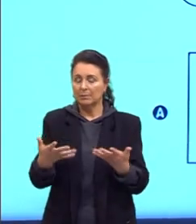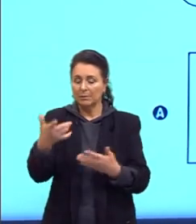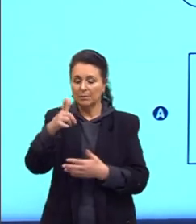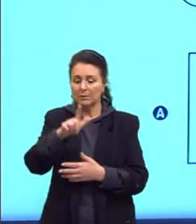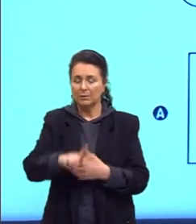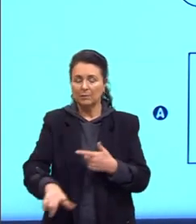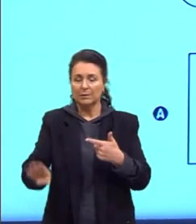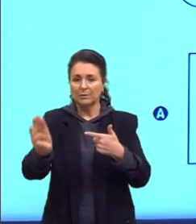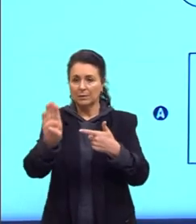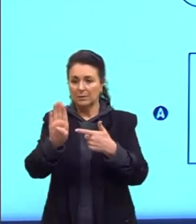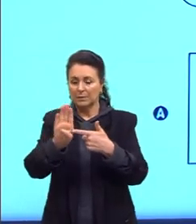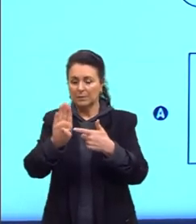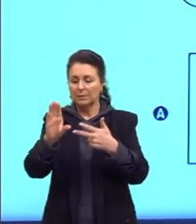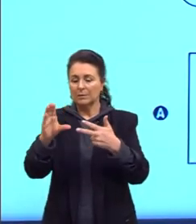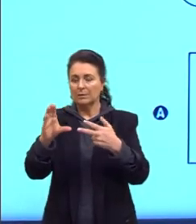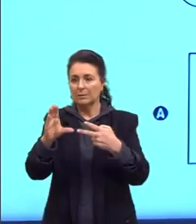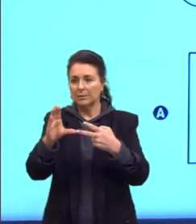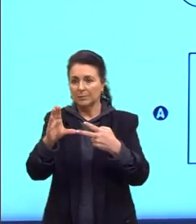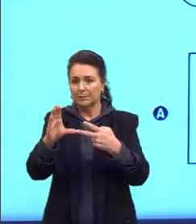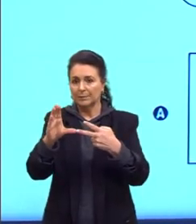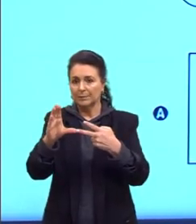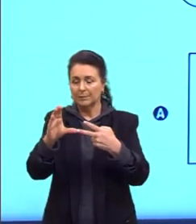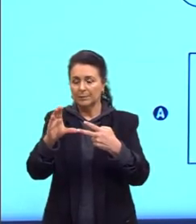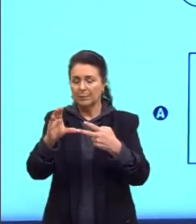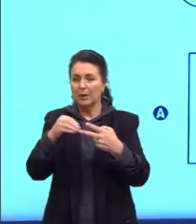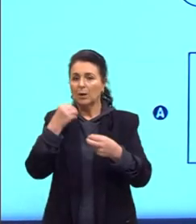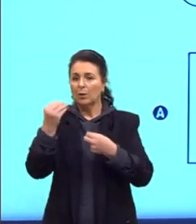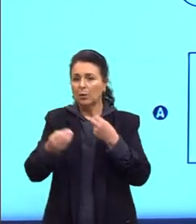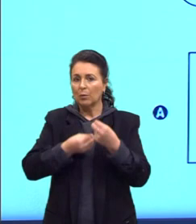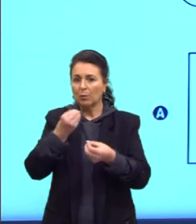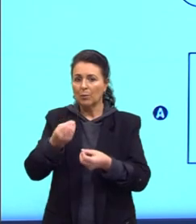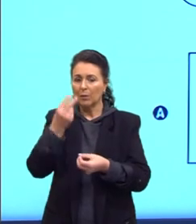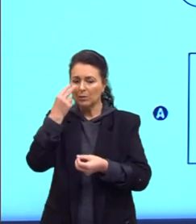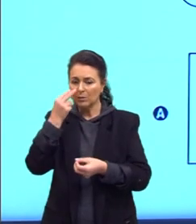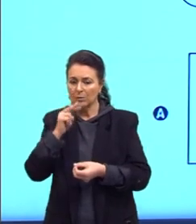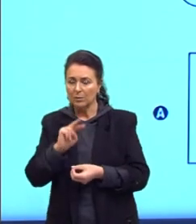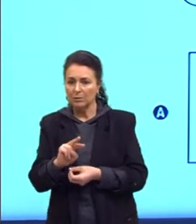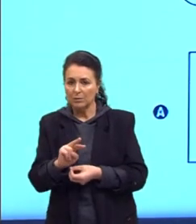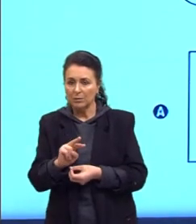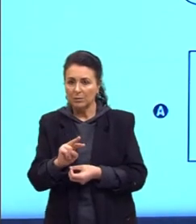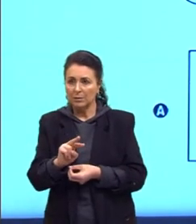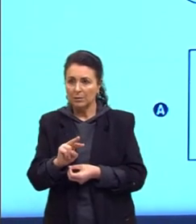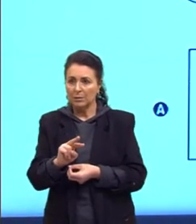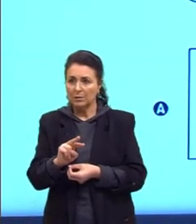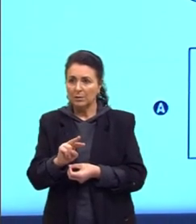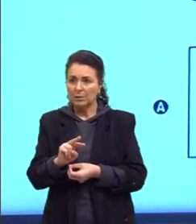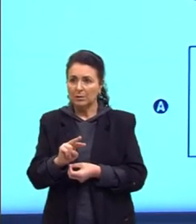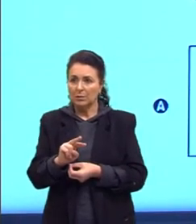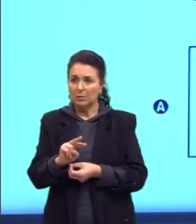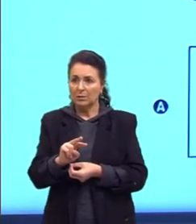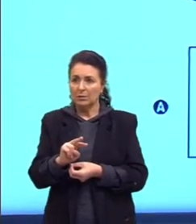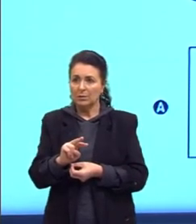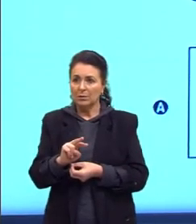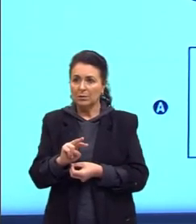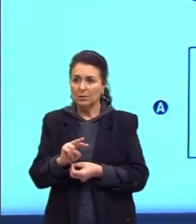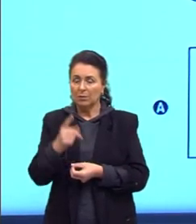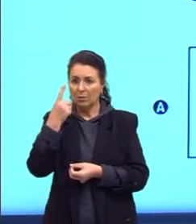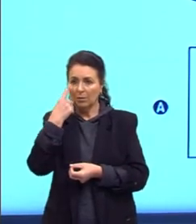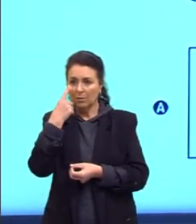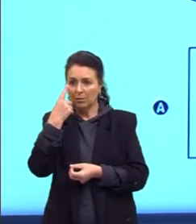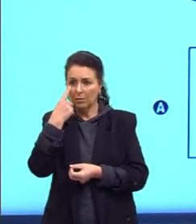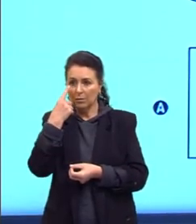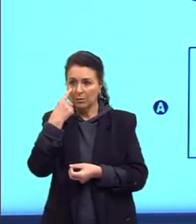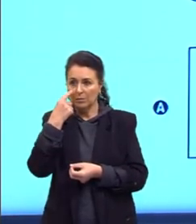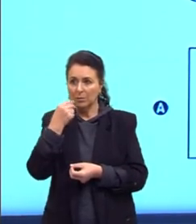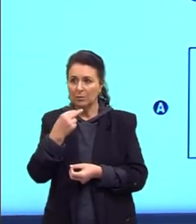de novo com a letra B com a letra c né como que a gente vai ver isso daí a gente vai olhar justamente gente a gente